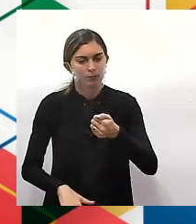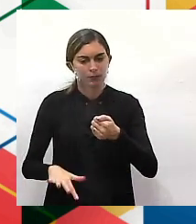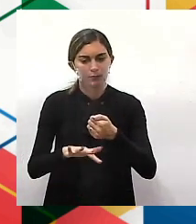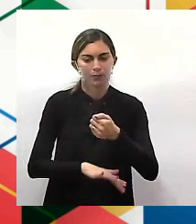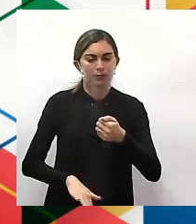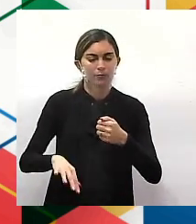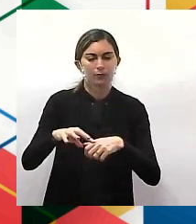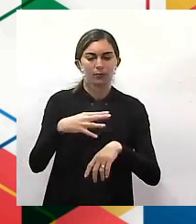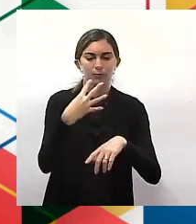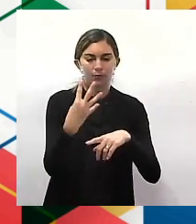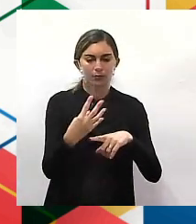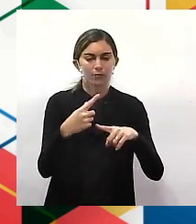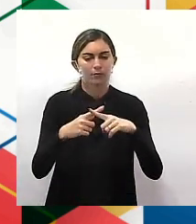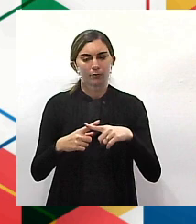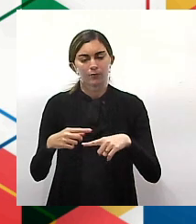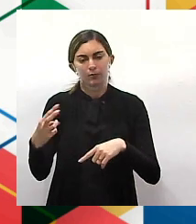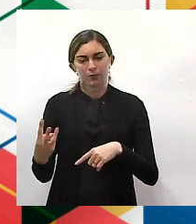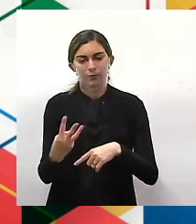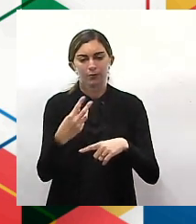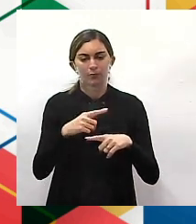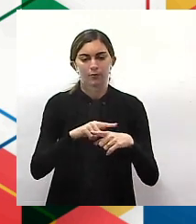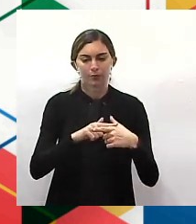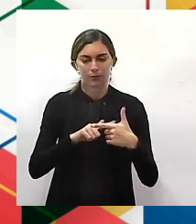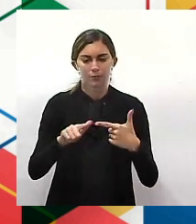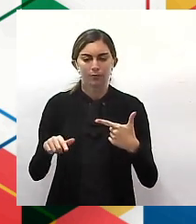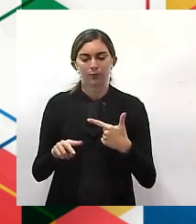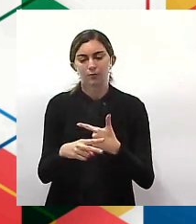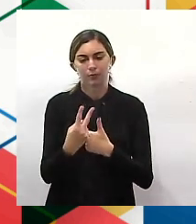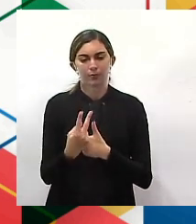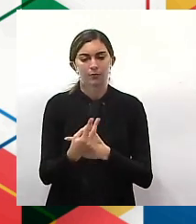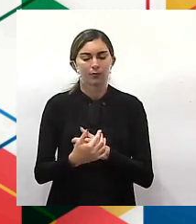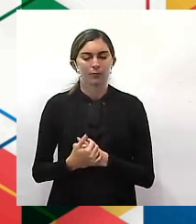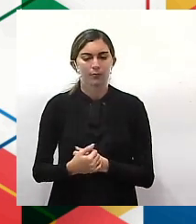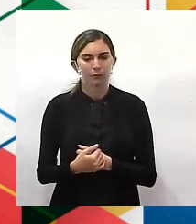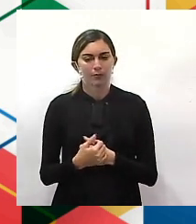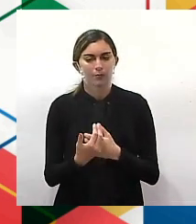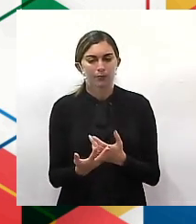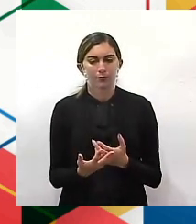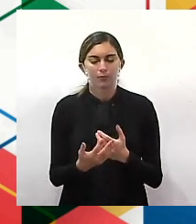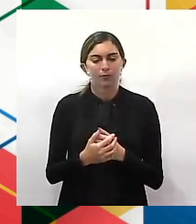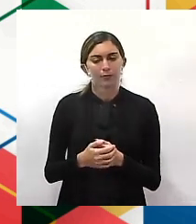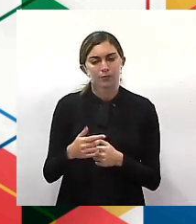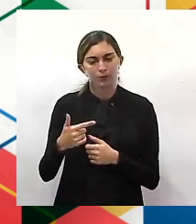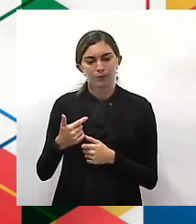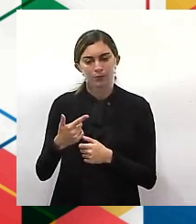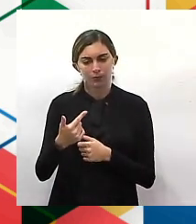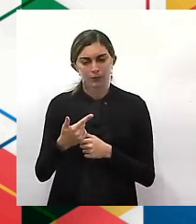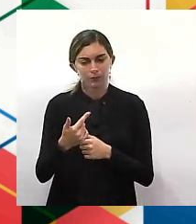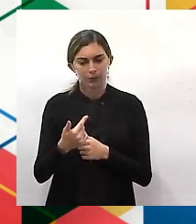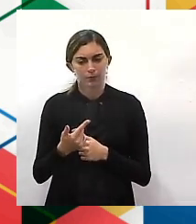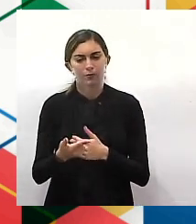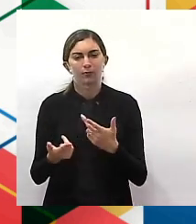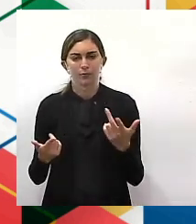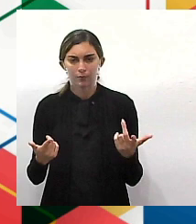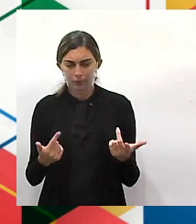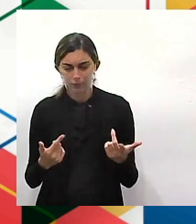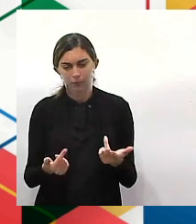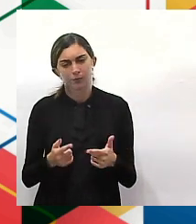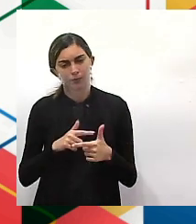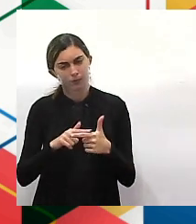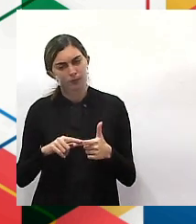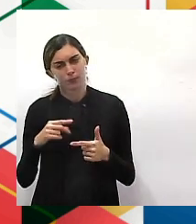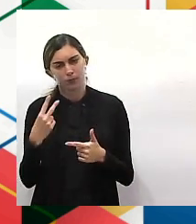ser 4 vezes 3 dividido por 2. 4 vezes 3 é doce, e doce dividido